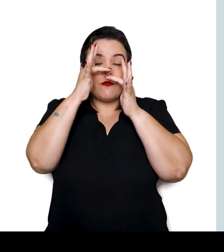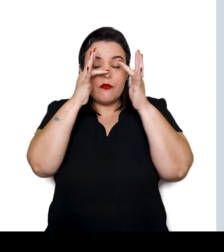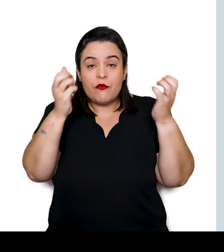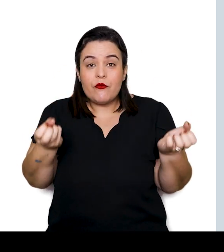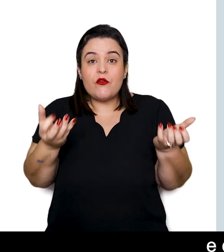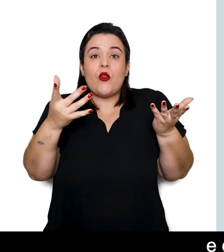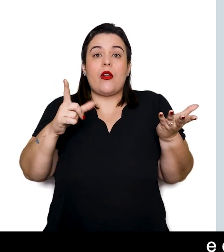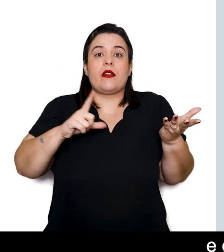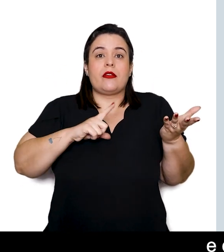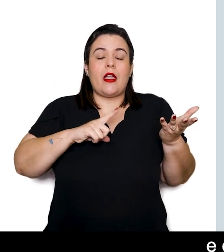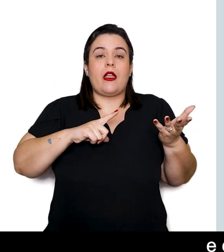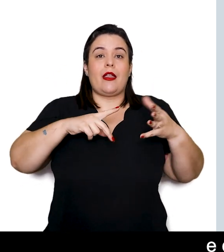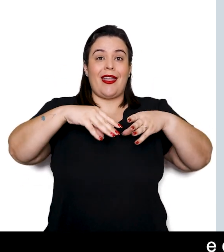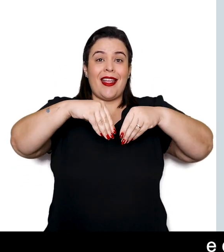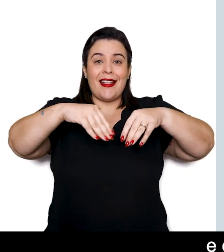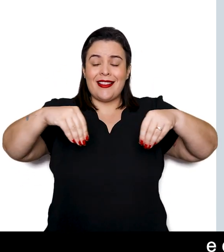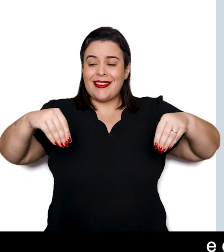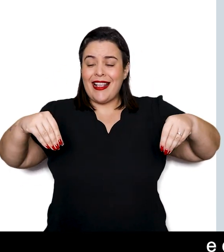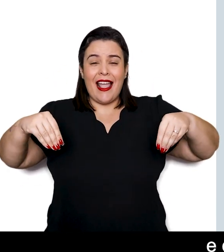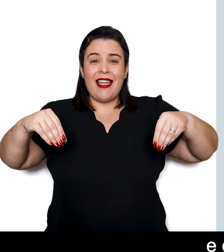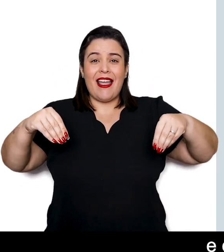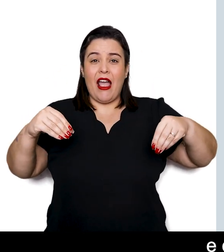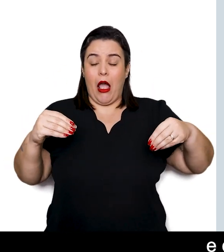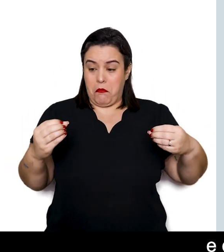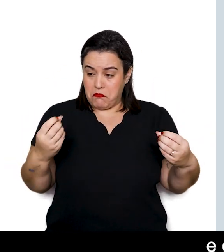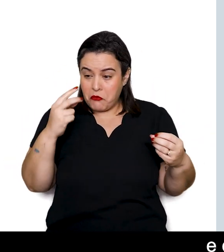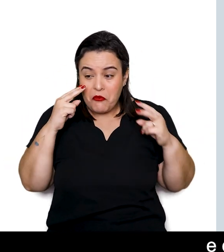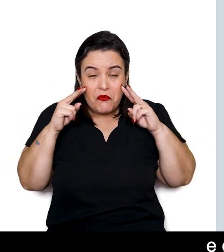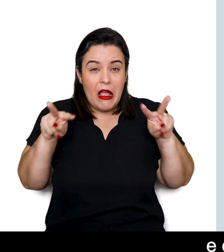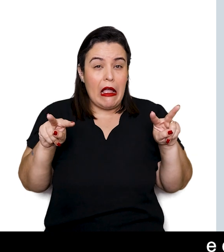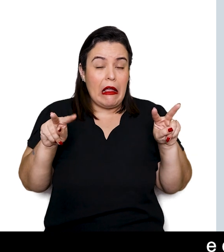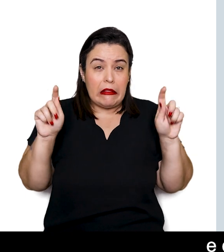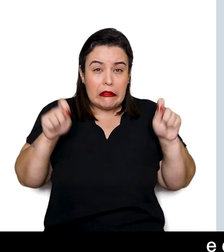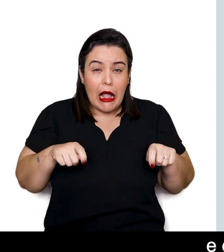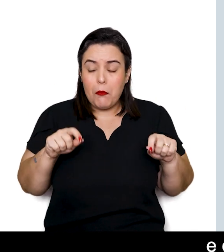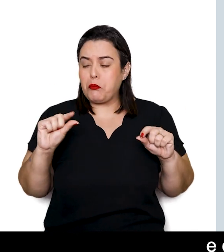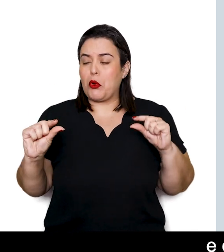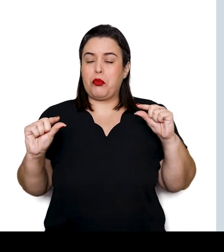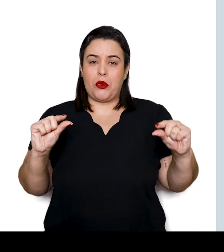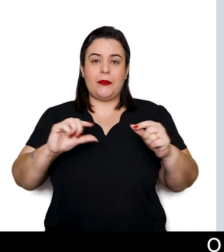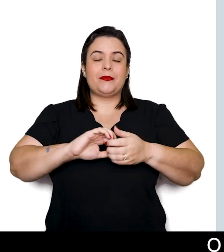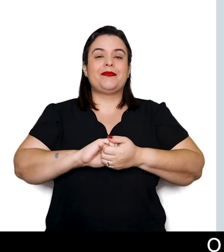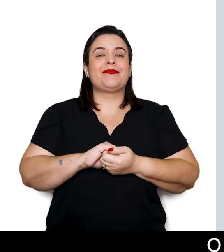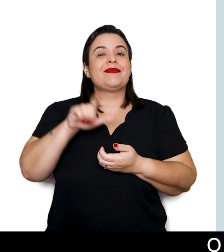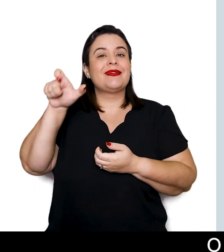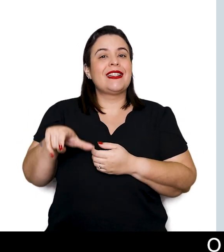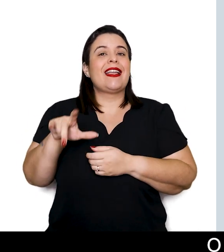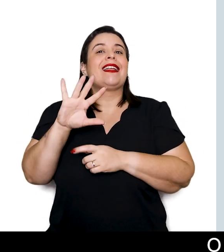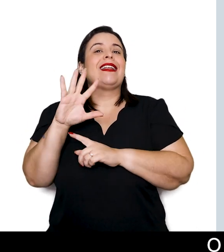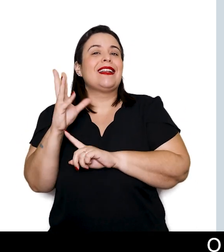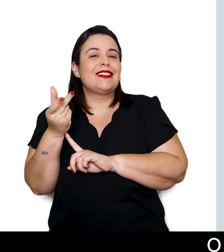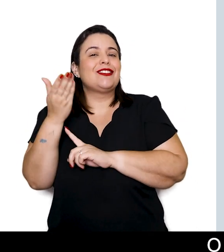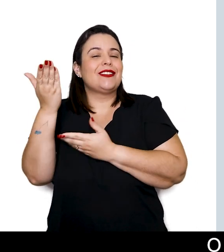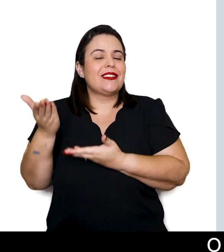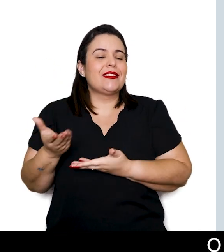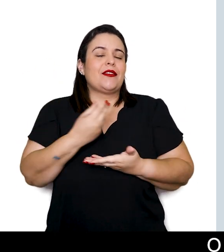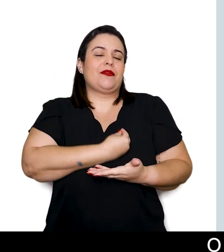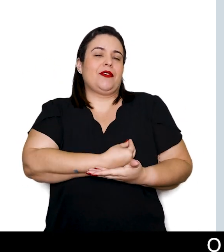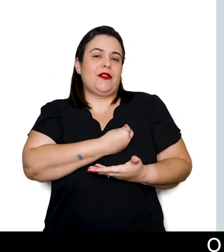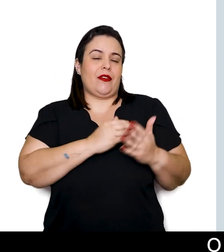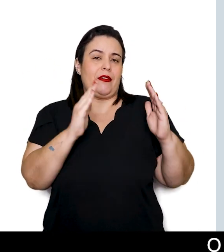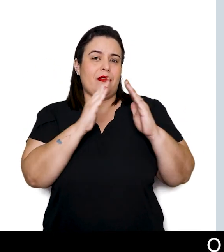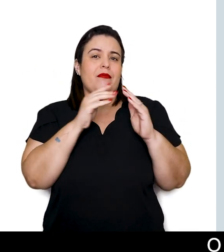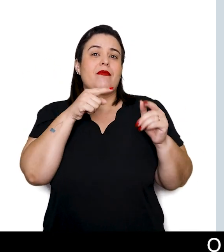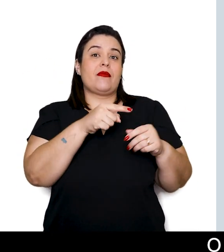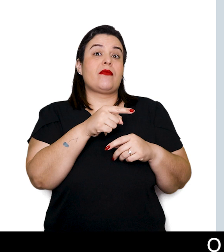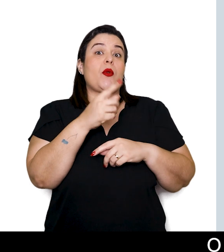estações do ano e que apenas o mínimo possível de terra nua ficasse aparente. O artista viveu em seu santuário verde